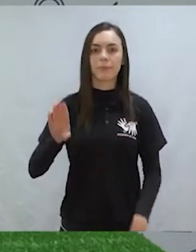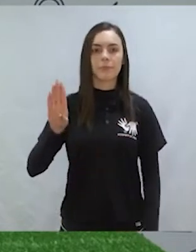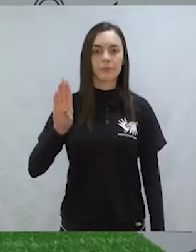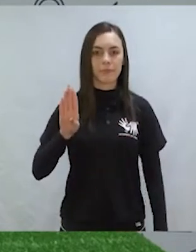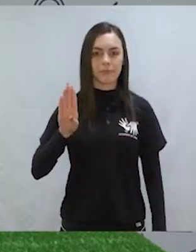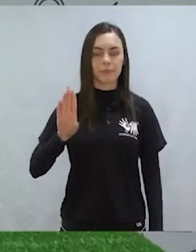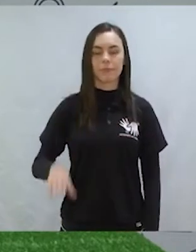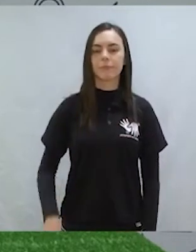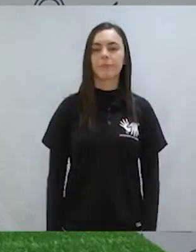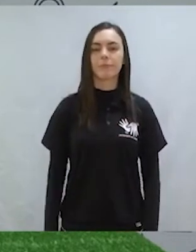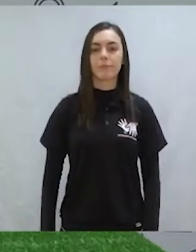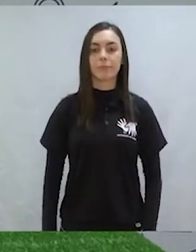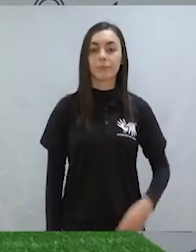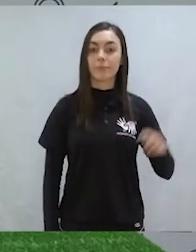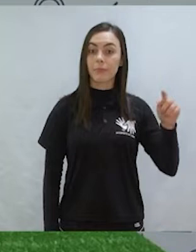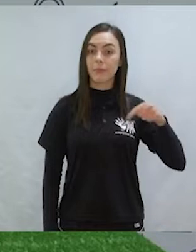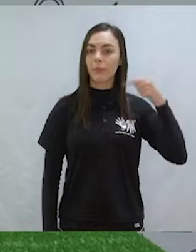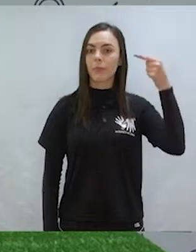B.